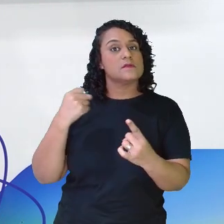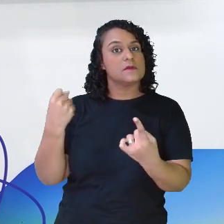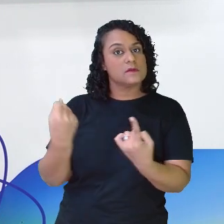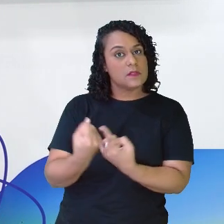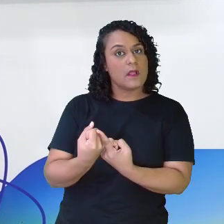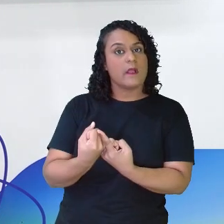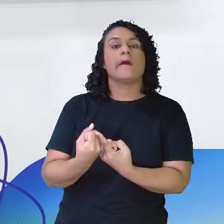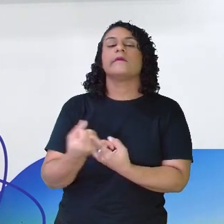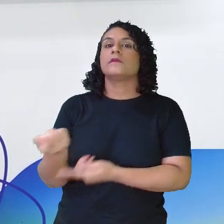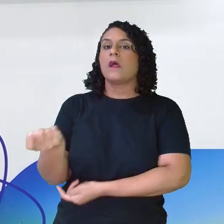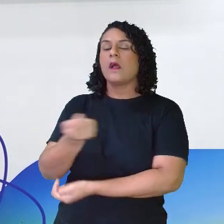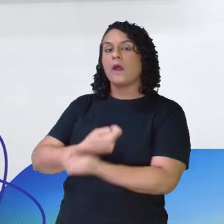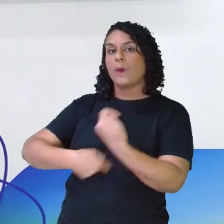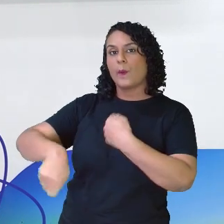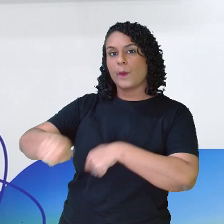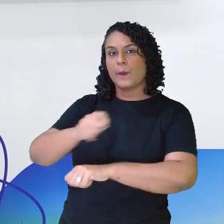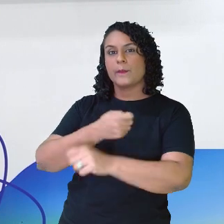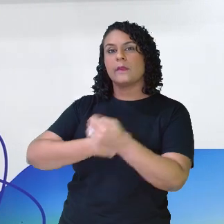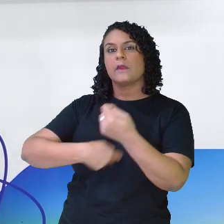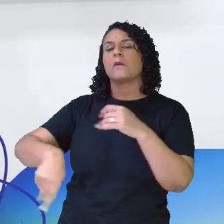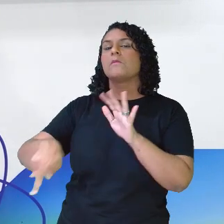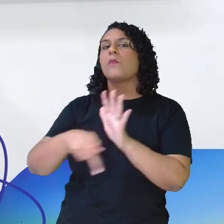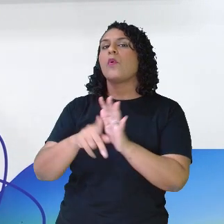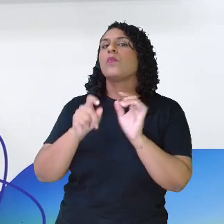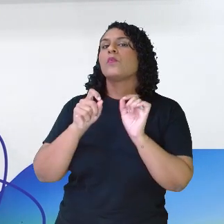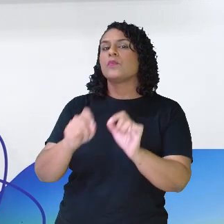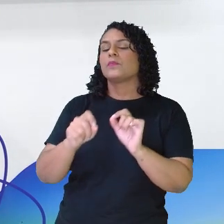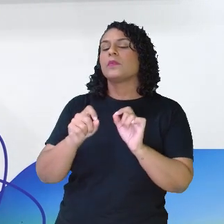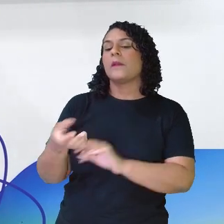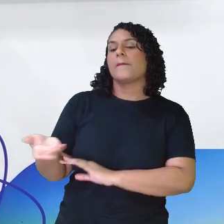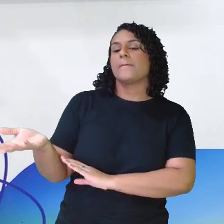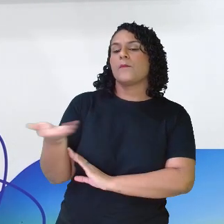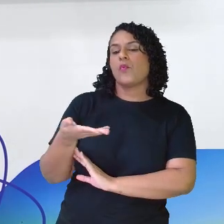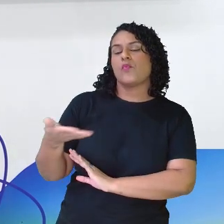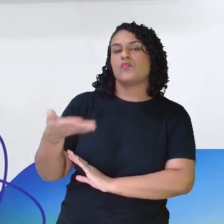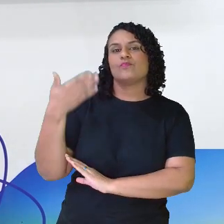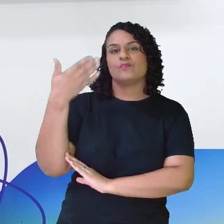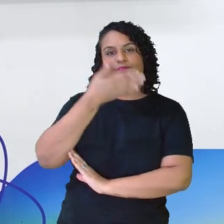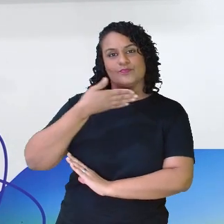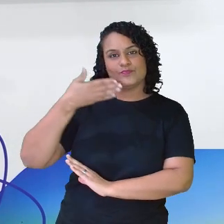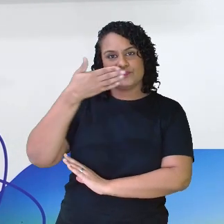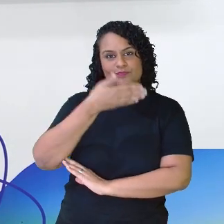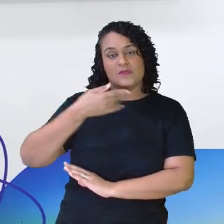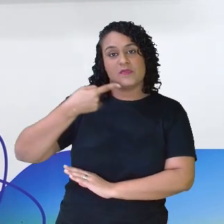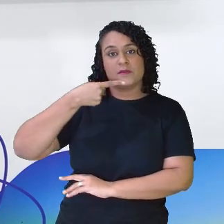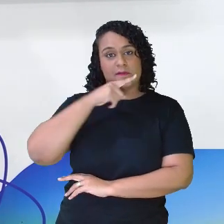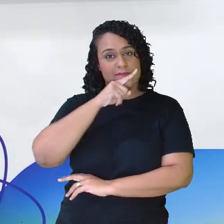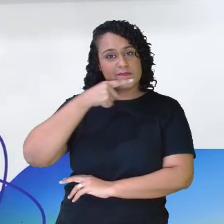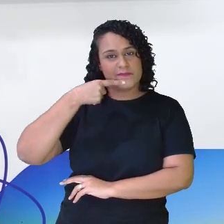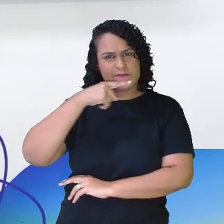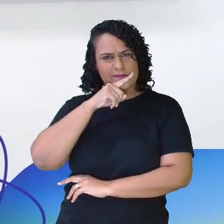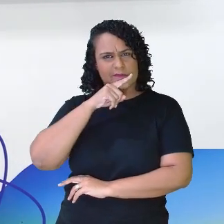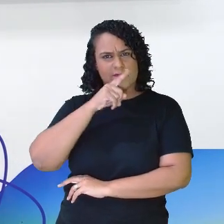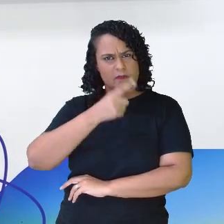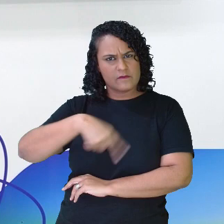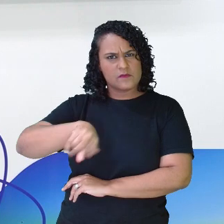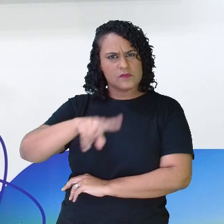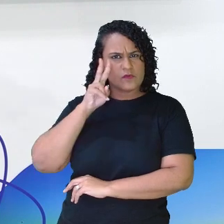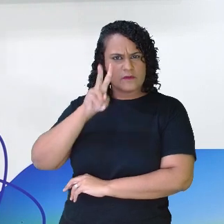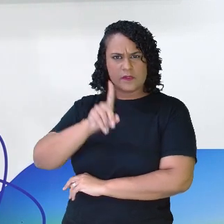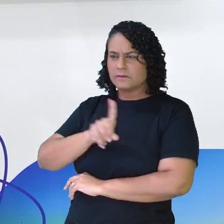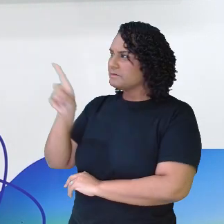a economia aqui era baseada na produção do açúcar, da cana-de-açúcar, que vocês estão vendo aí na